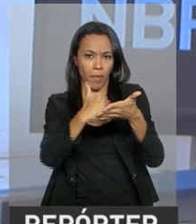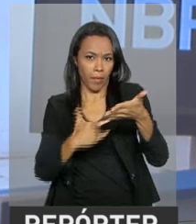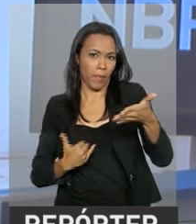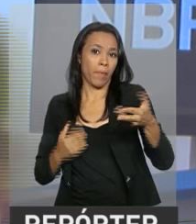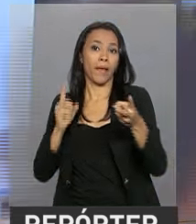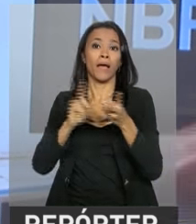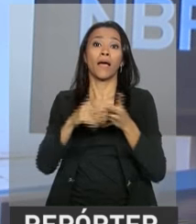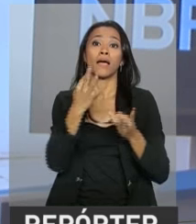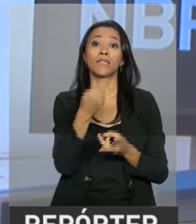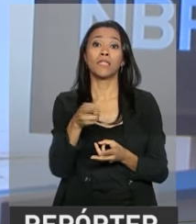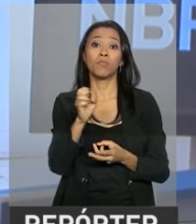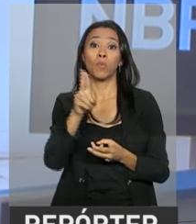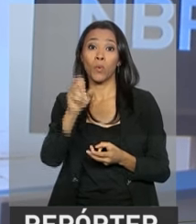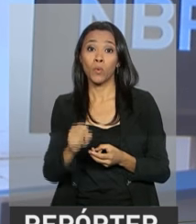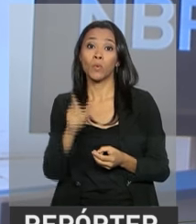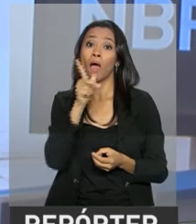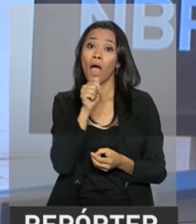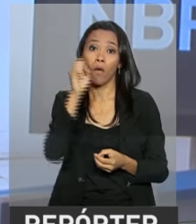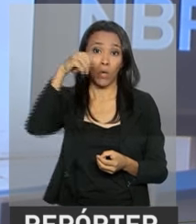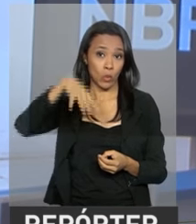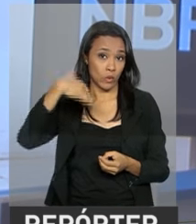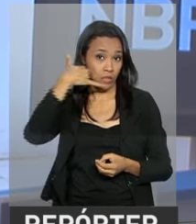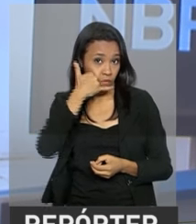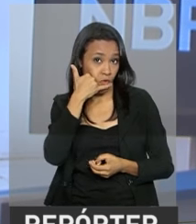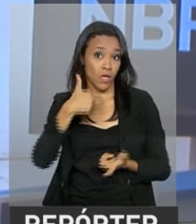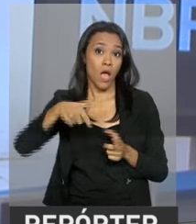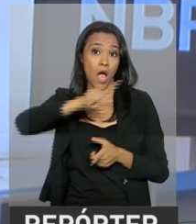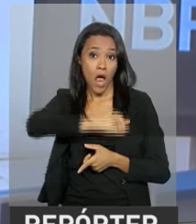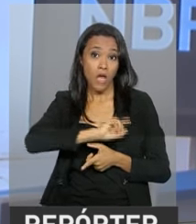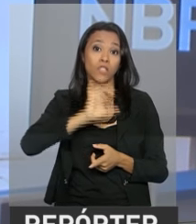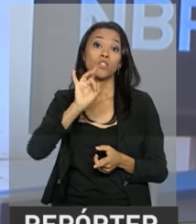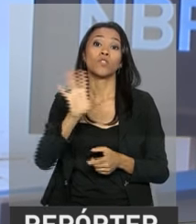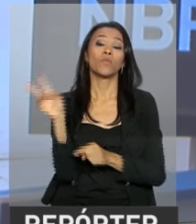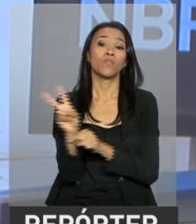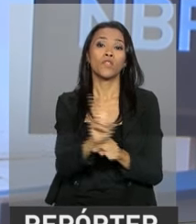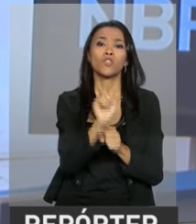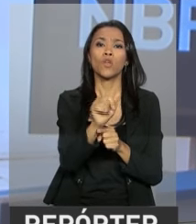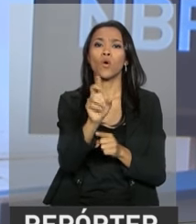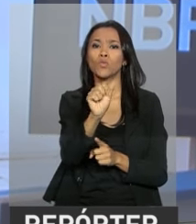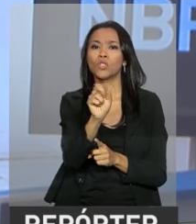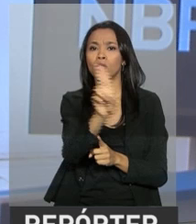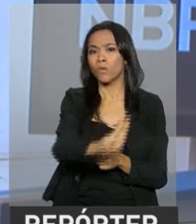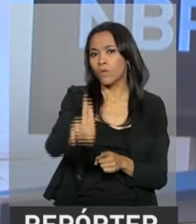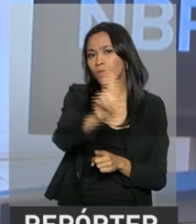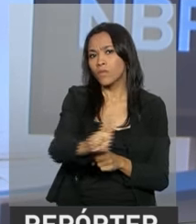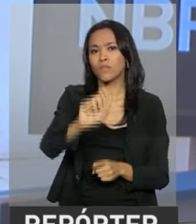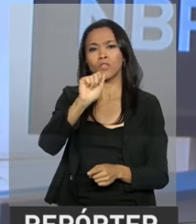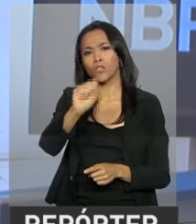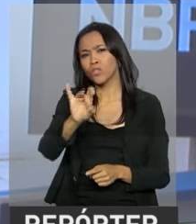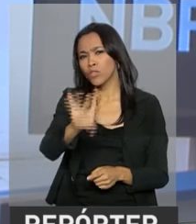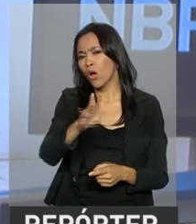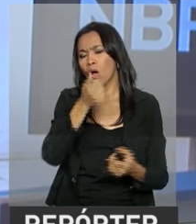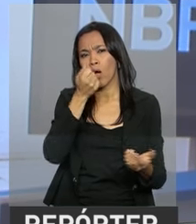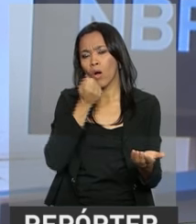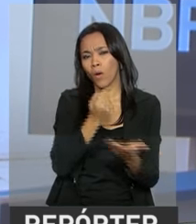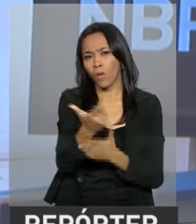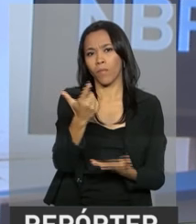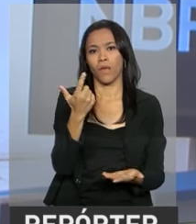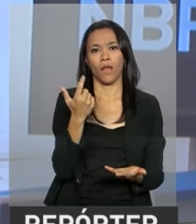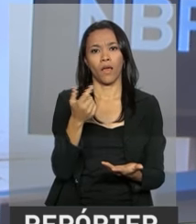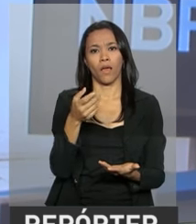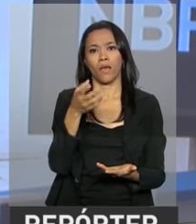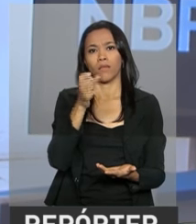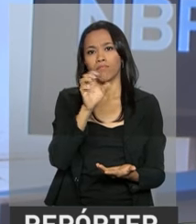tributos água luz e telefone antes o financiamento Só podia ser usado para comprar matéria prima